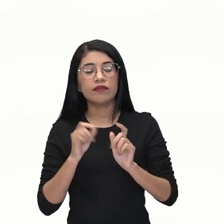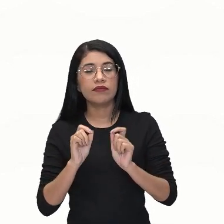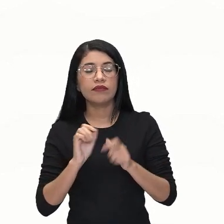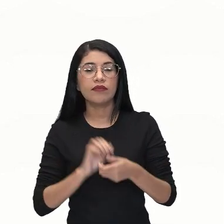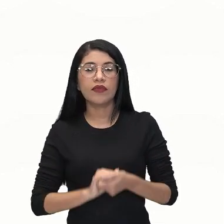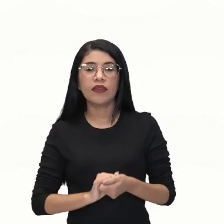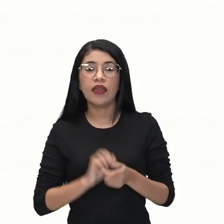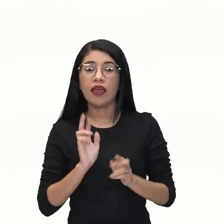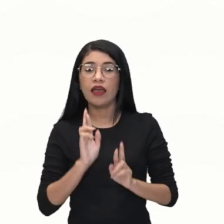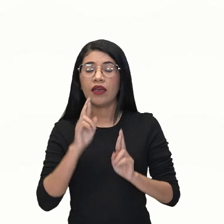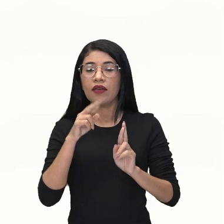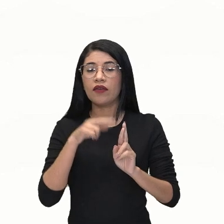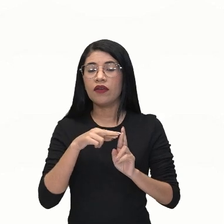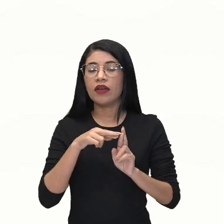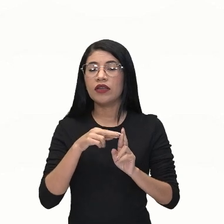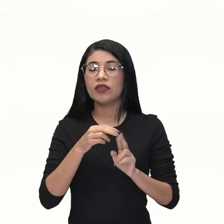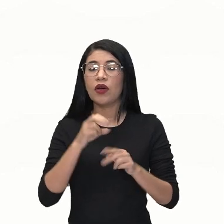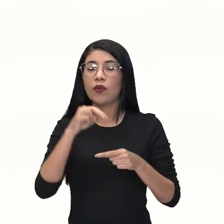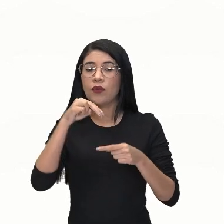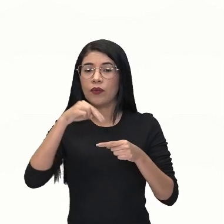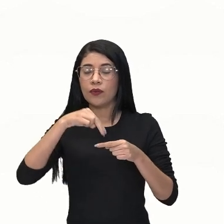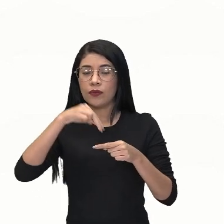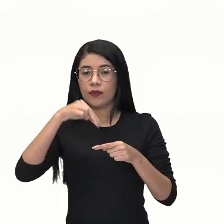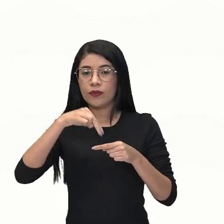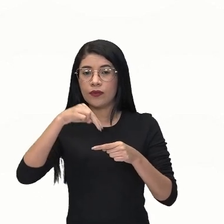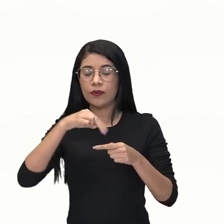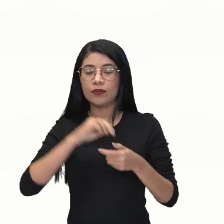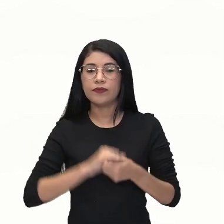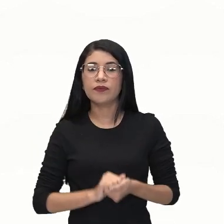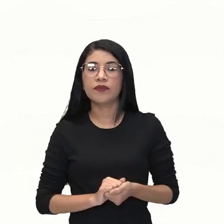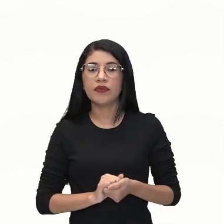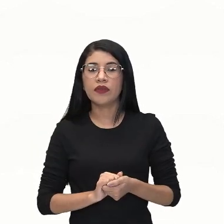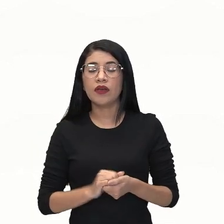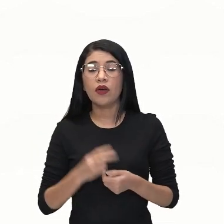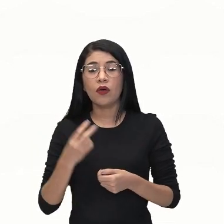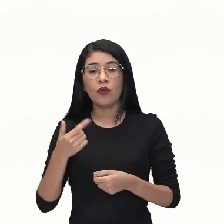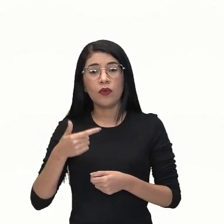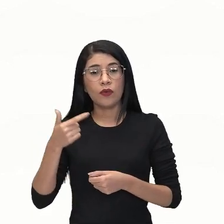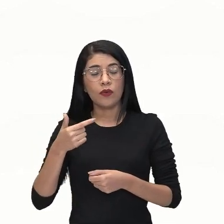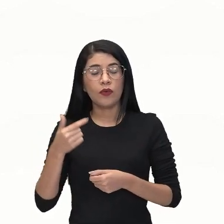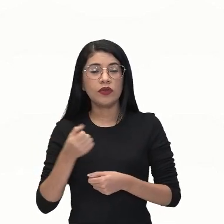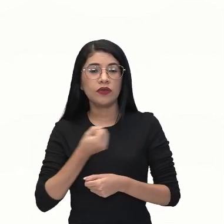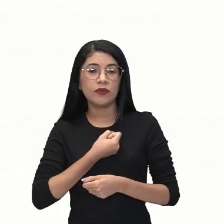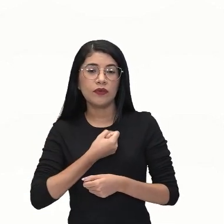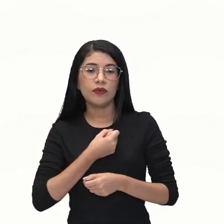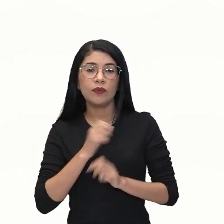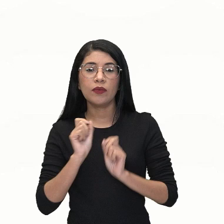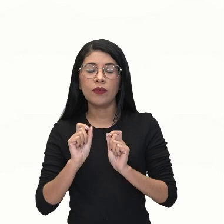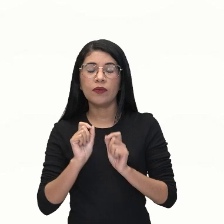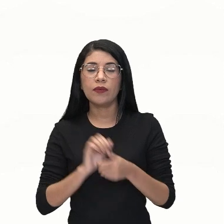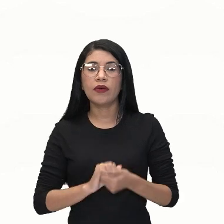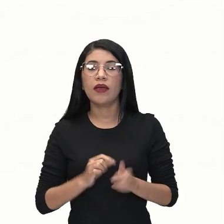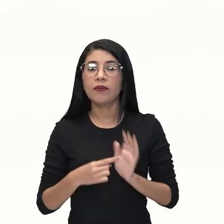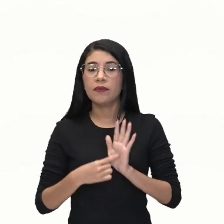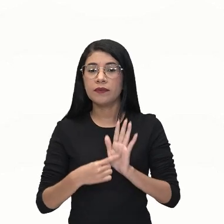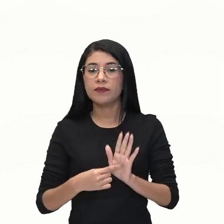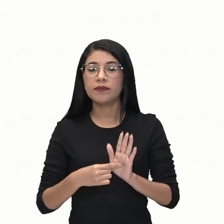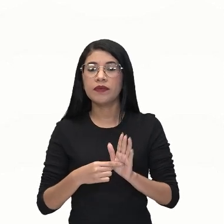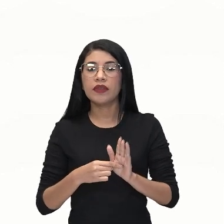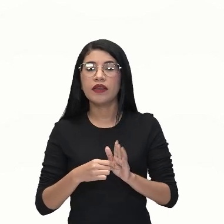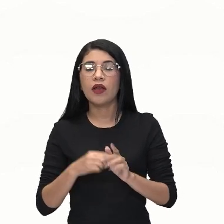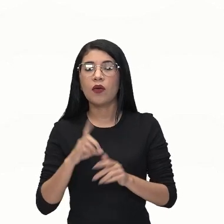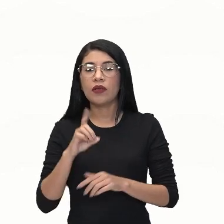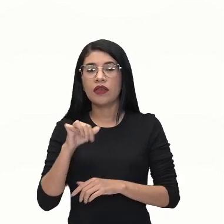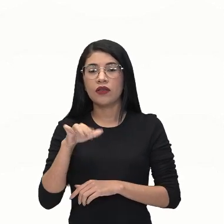valor referente ao numerador. O segundo valor informado sempre em relação ao denominador.